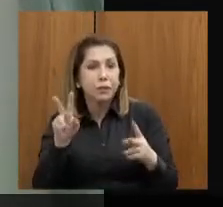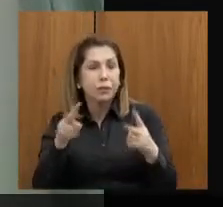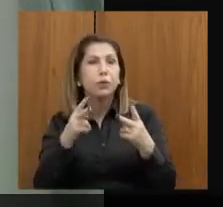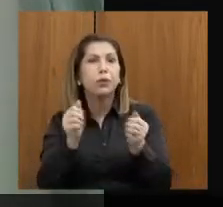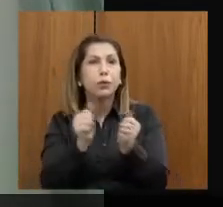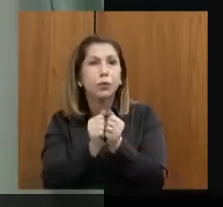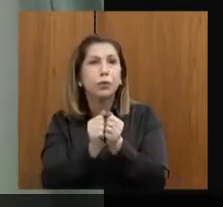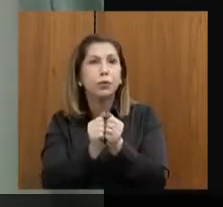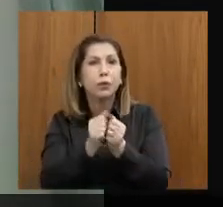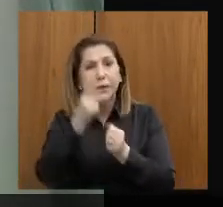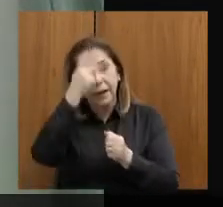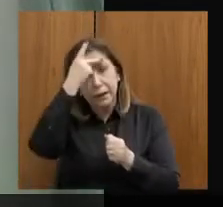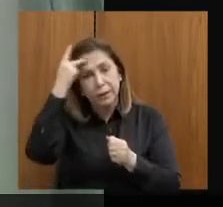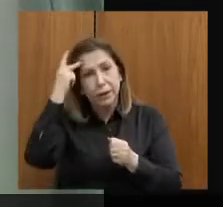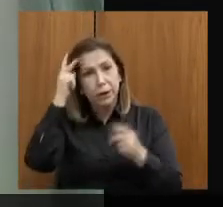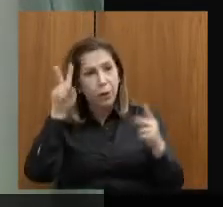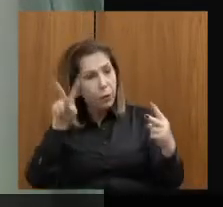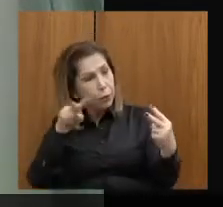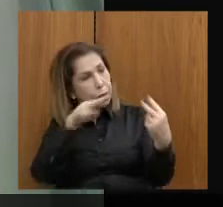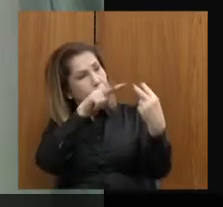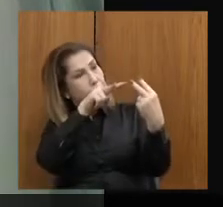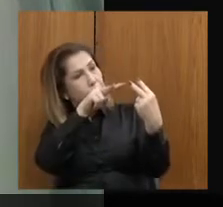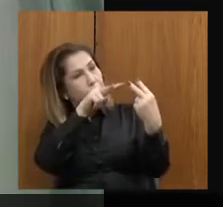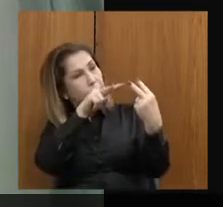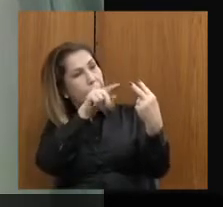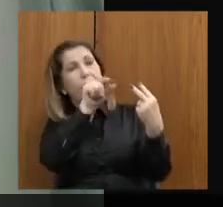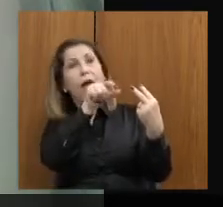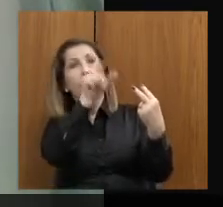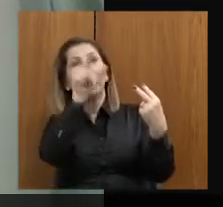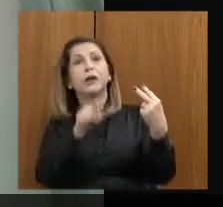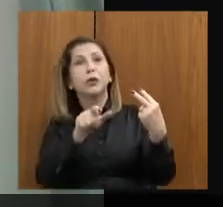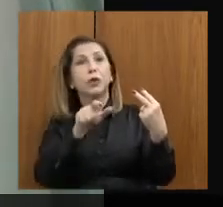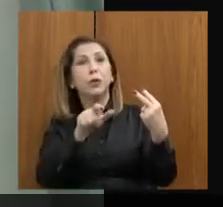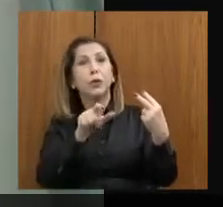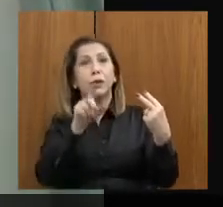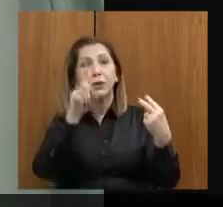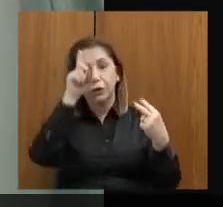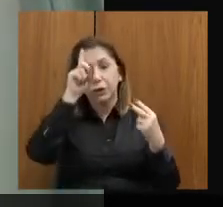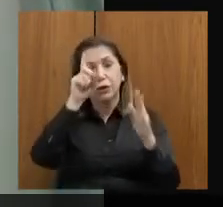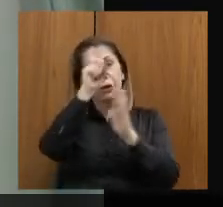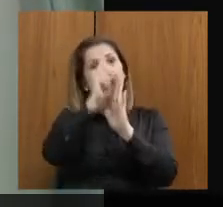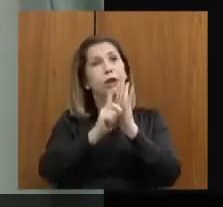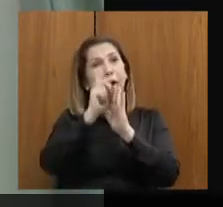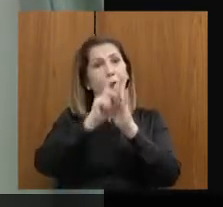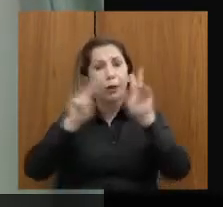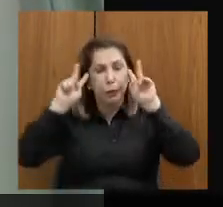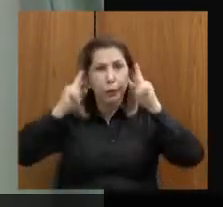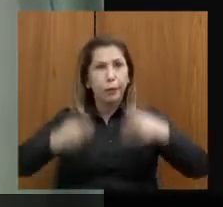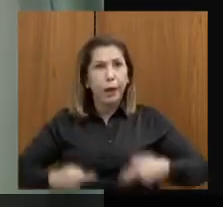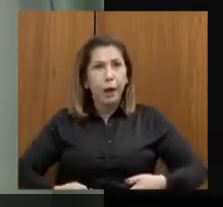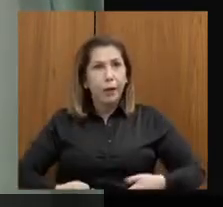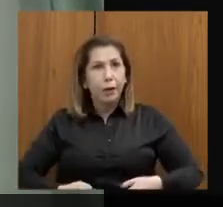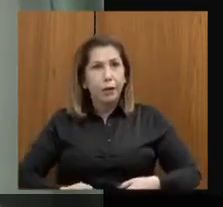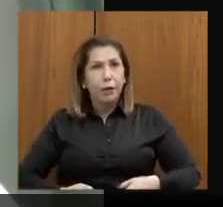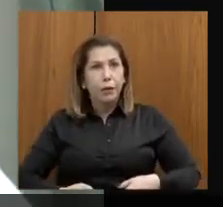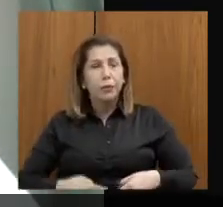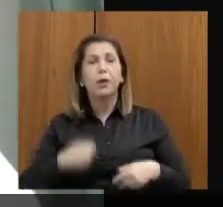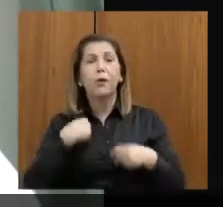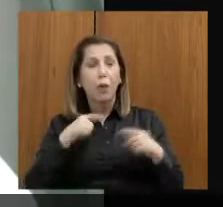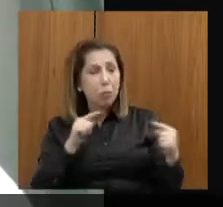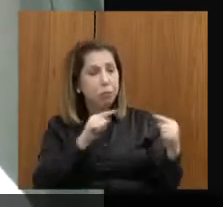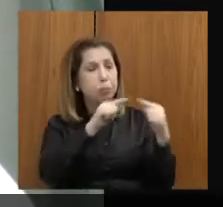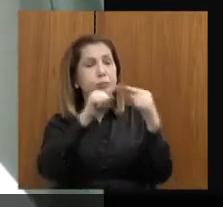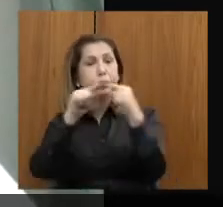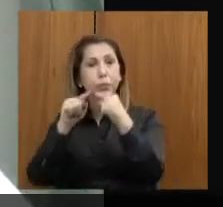presidente da Comissão de Direitos Humanos olhando nos olhos e foi importante para destravar esse problema então ouvir uma sinergia espanhol